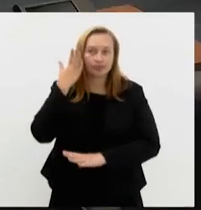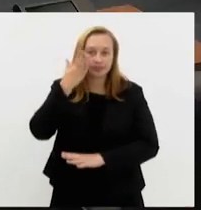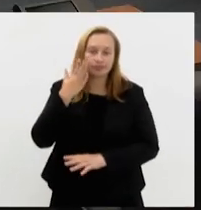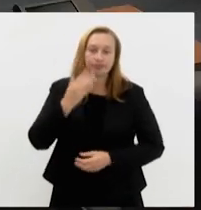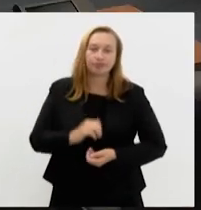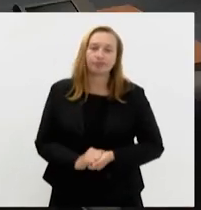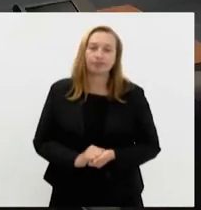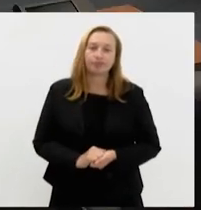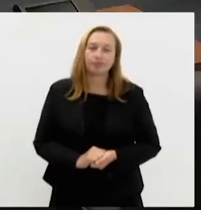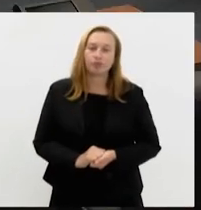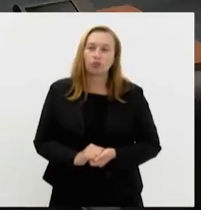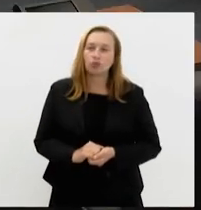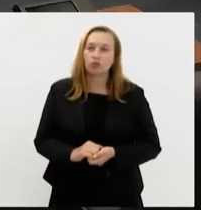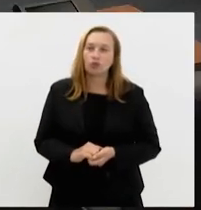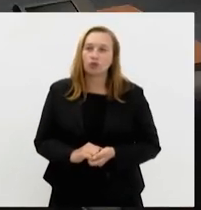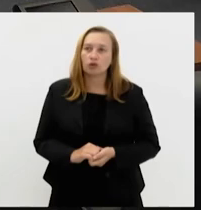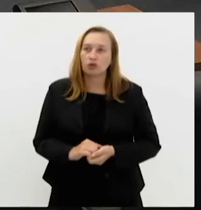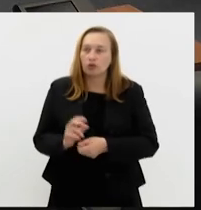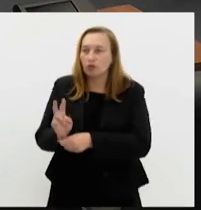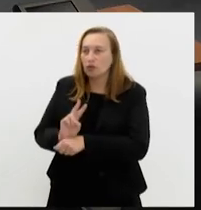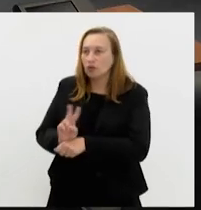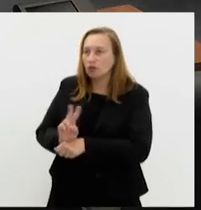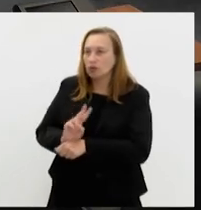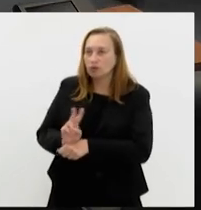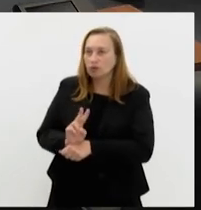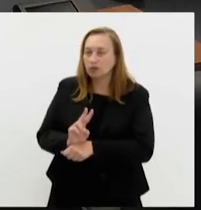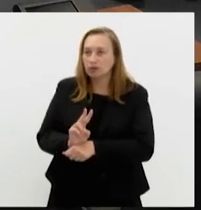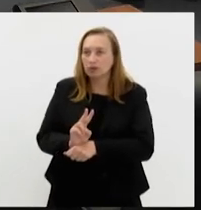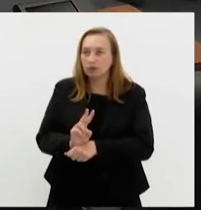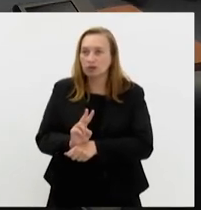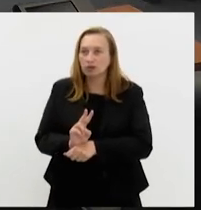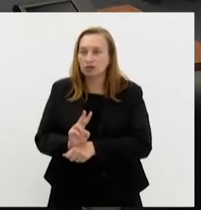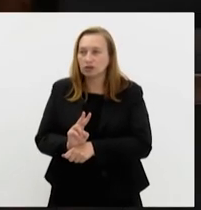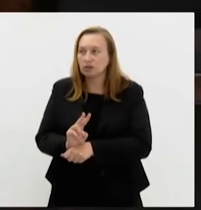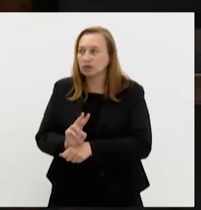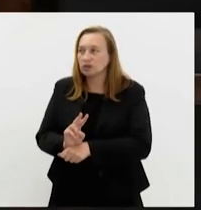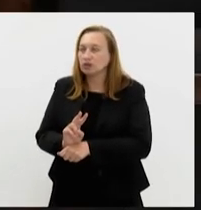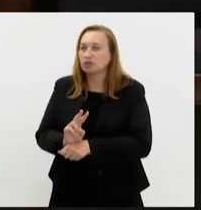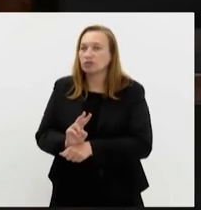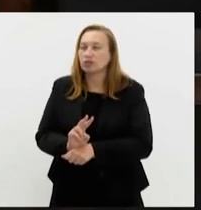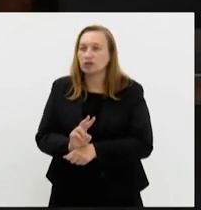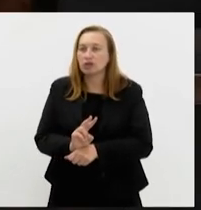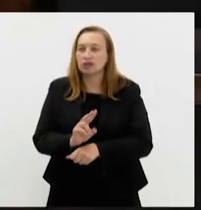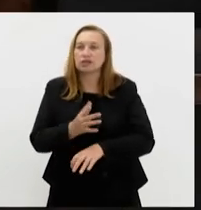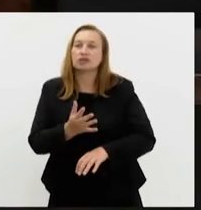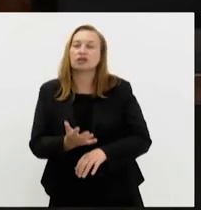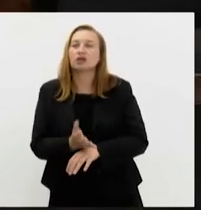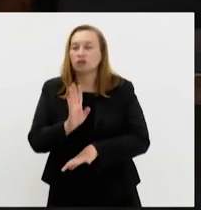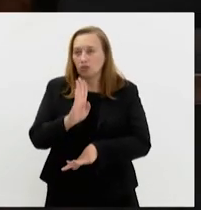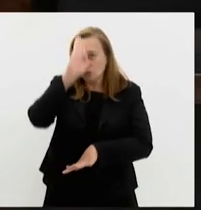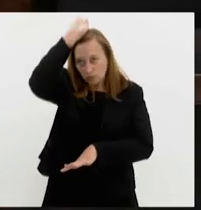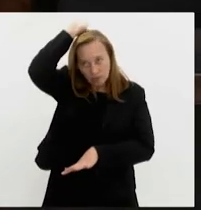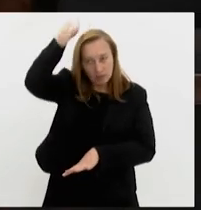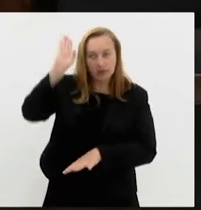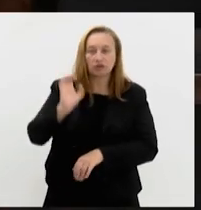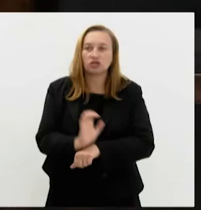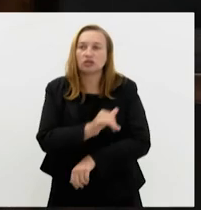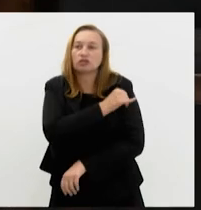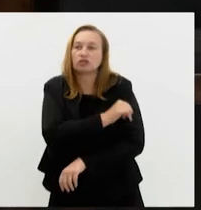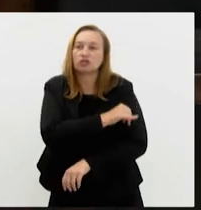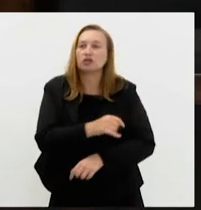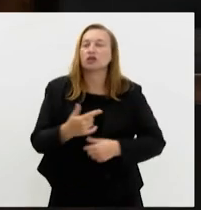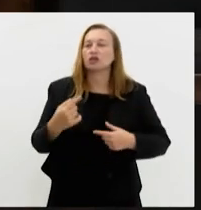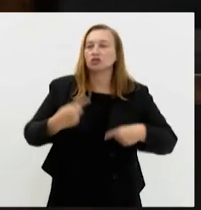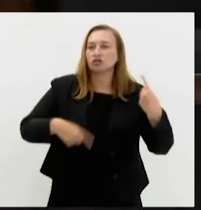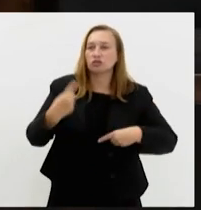sobre a observação dos oficiais e praças temporárias no quadro permanente do Corpo de Bombeiros Militar do Estado do Rio de Janeiro. Em discussão, não